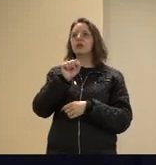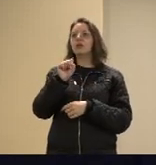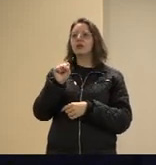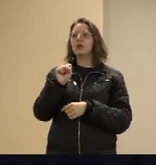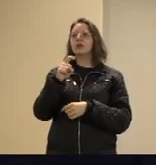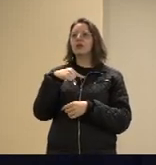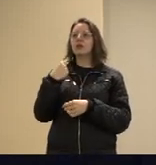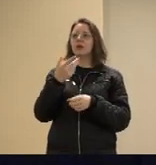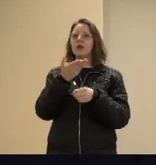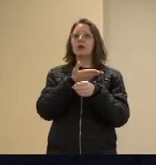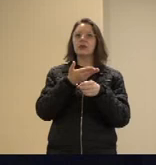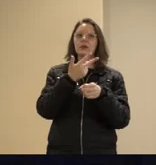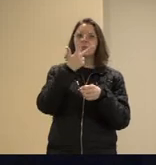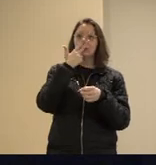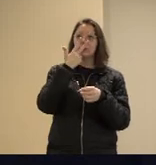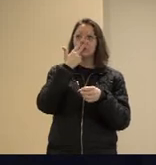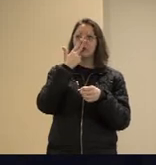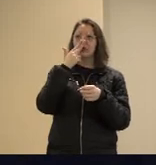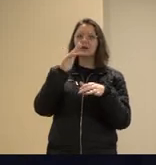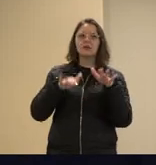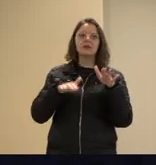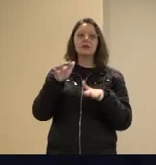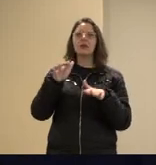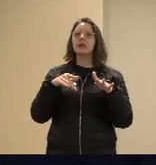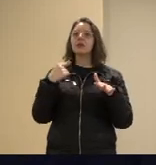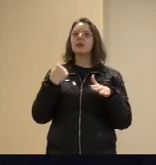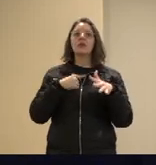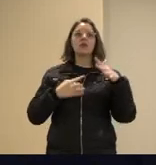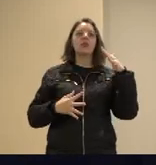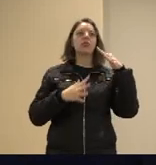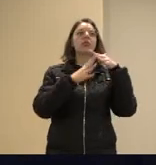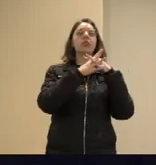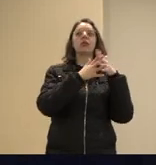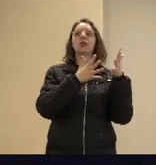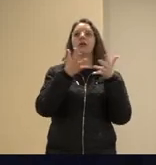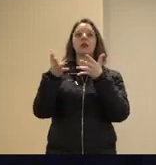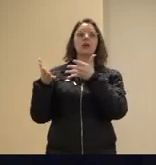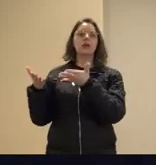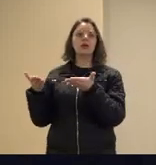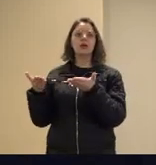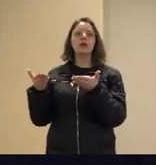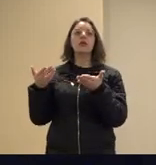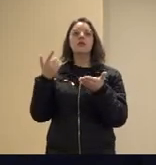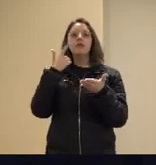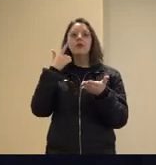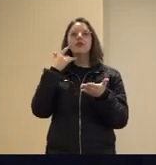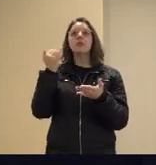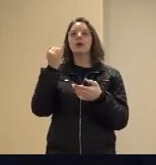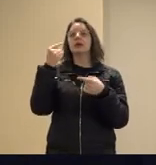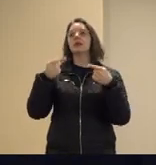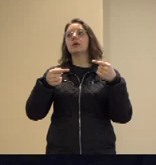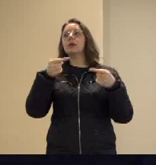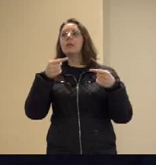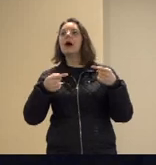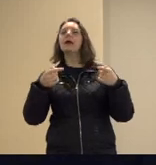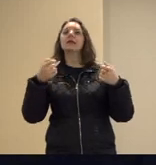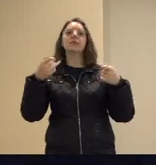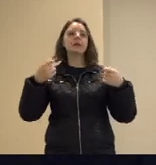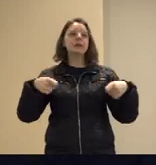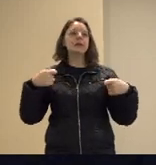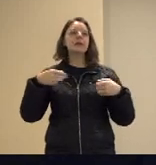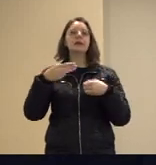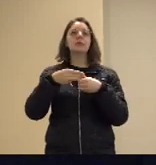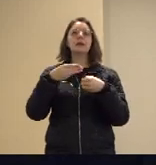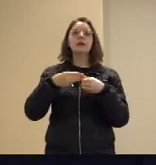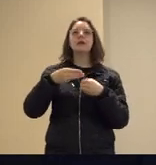alta complexidade, acho que talvez até passamos disso. Então, é importante esse debate, é importante que seja levado para os municípios, é importante que os prefeitos,